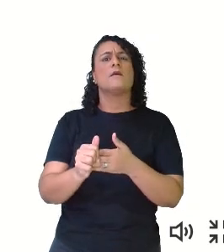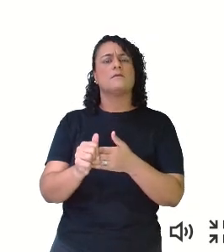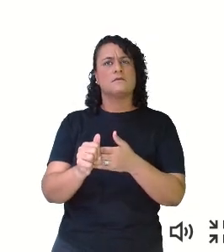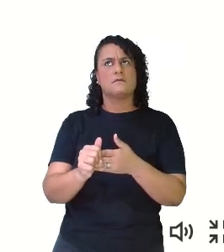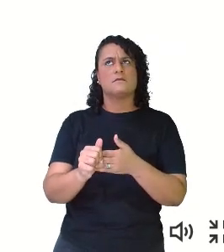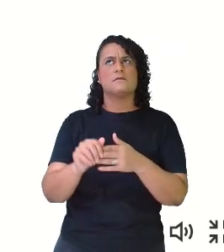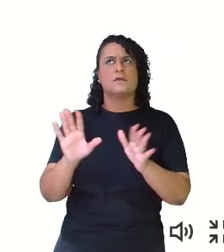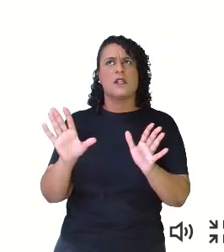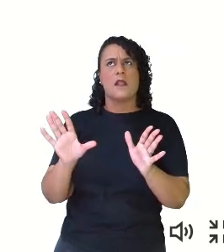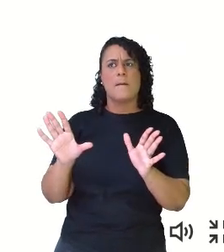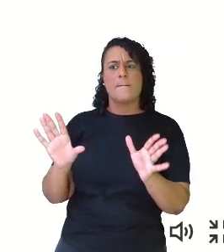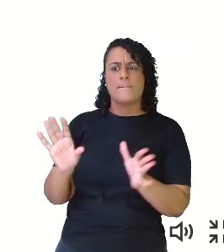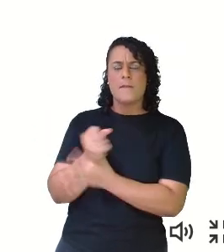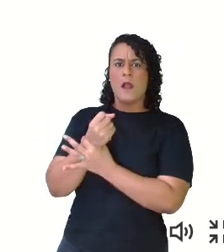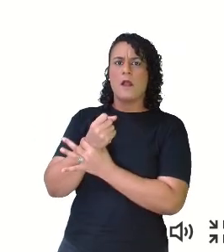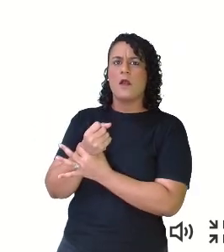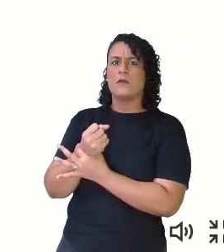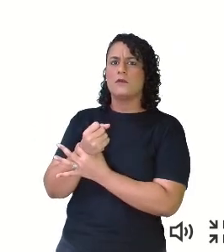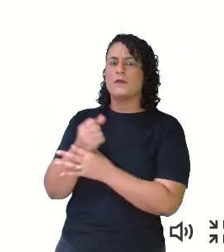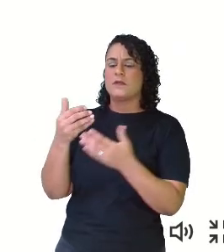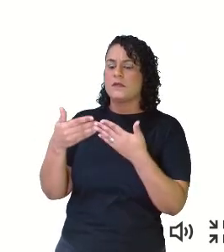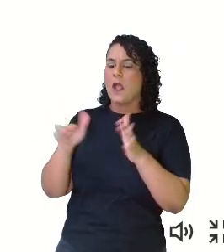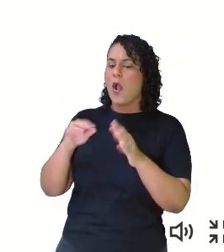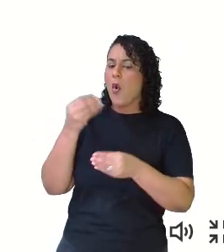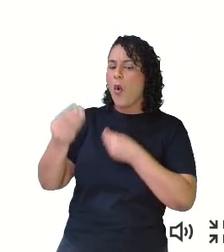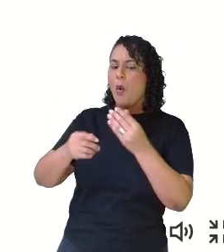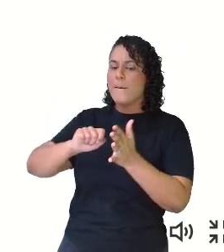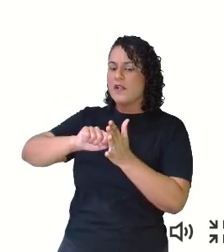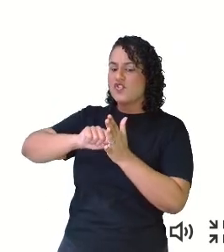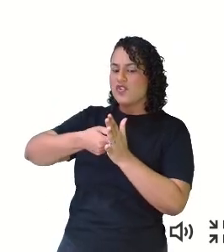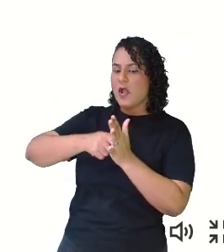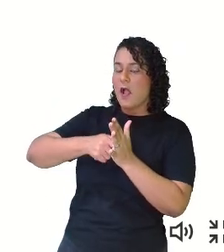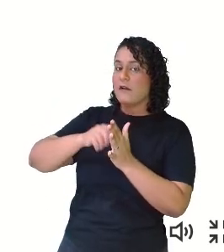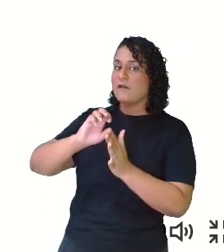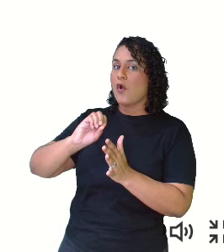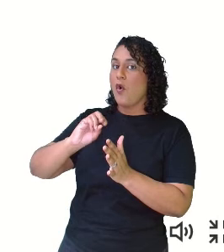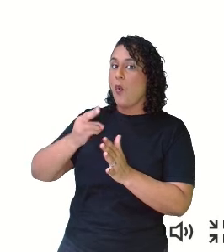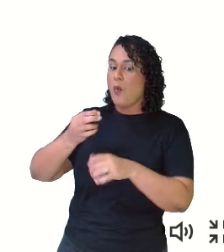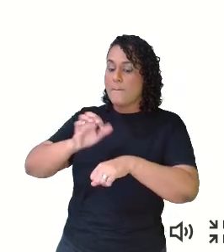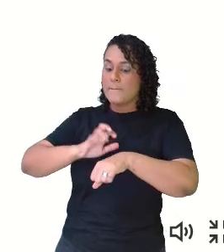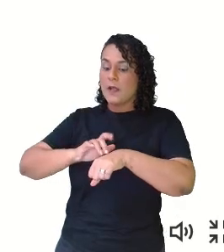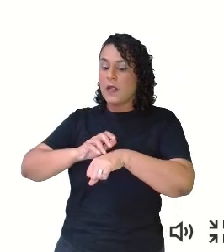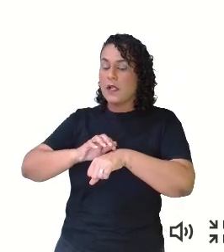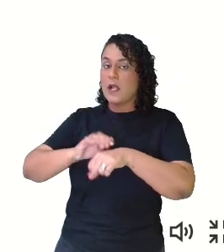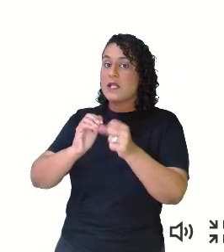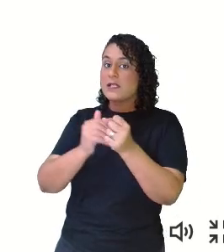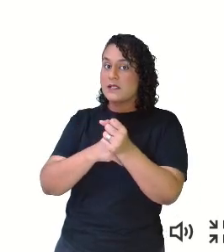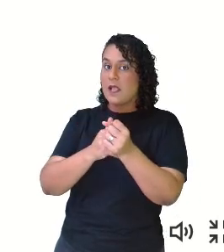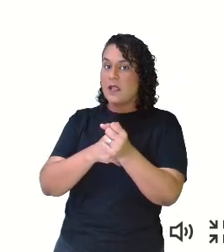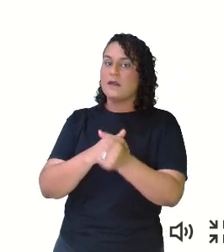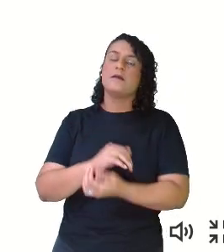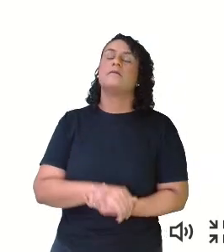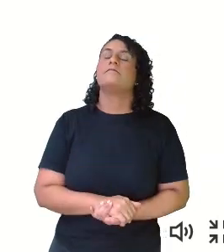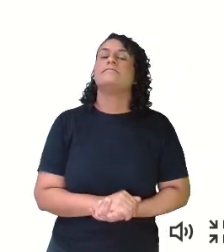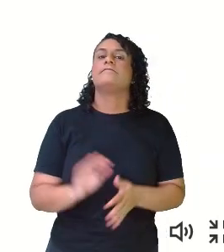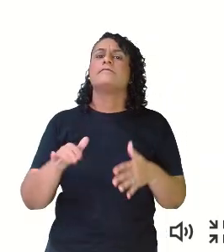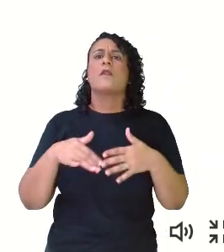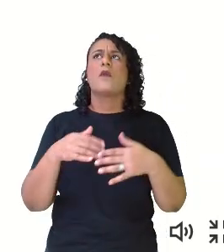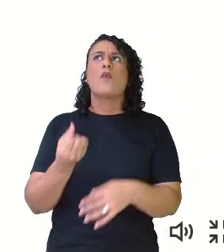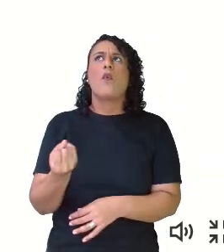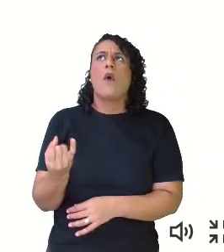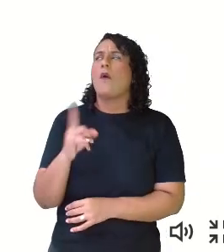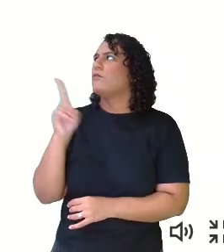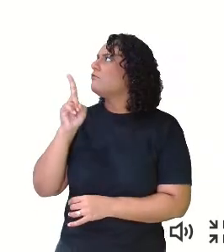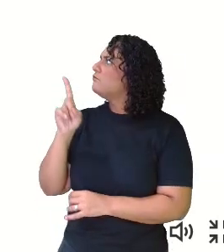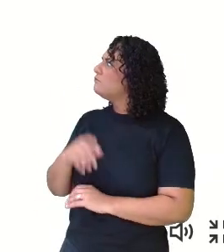ou segura algo que se abre por meio de chave ou código. Esse é fácil. Qual desses aí que